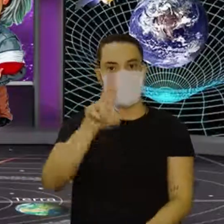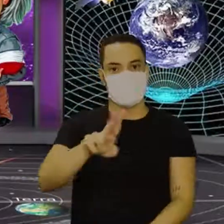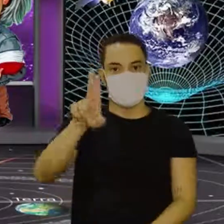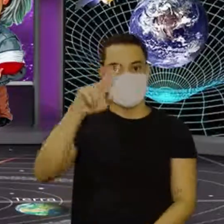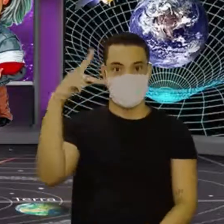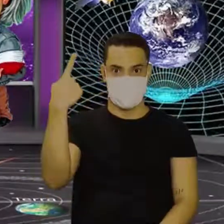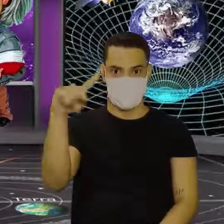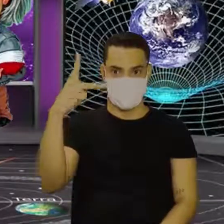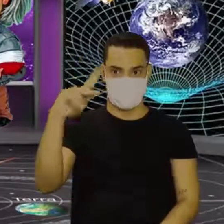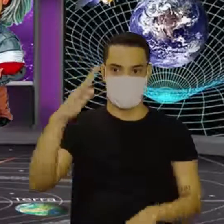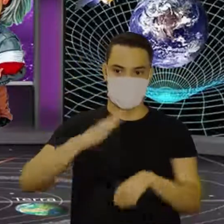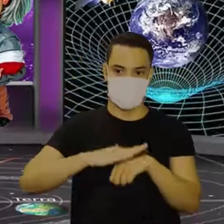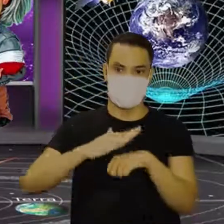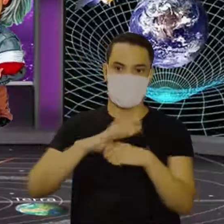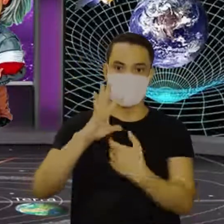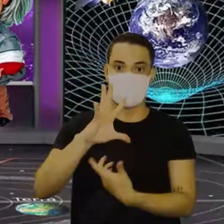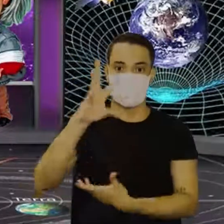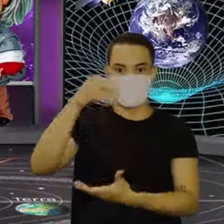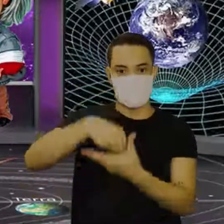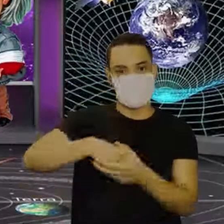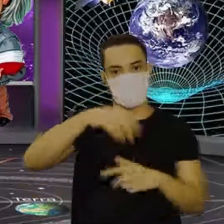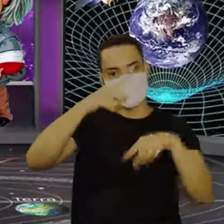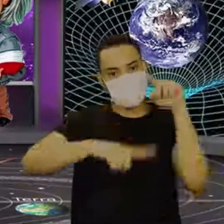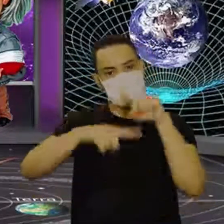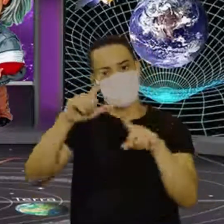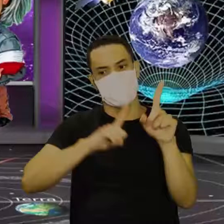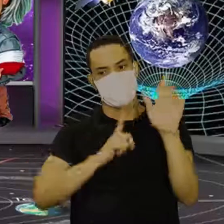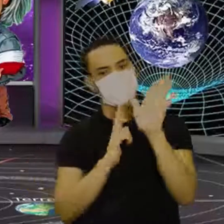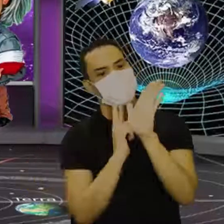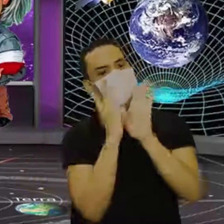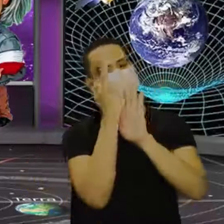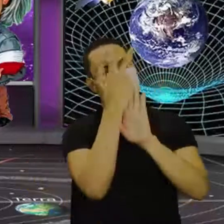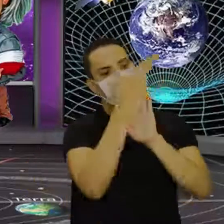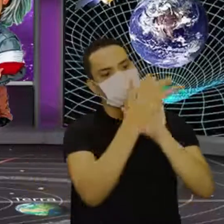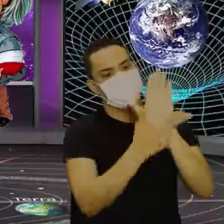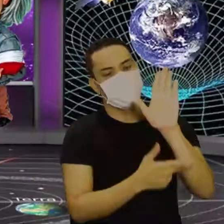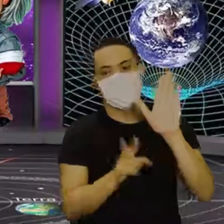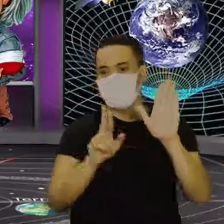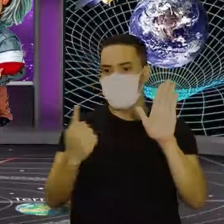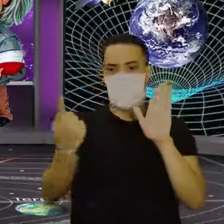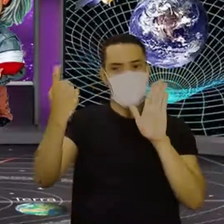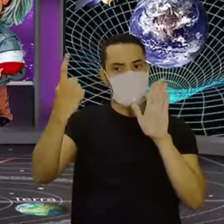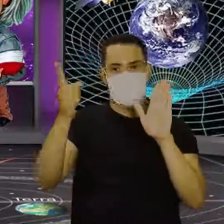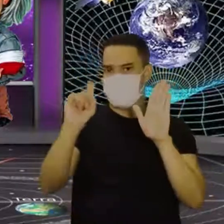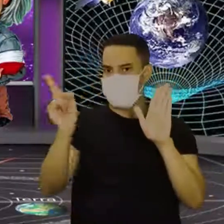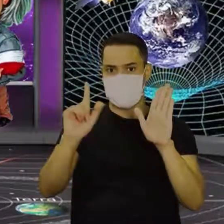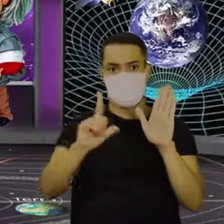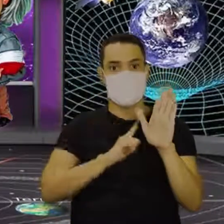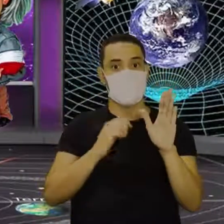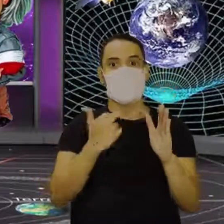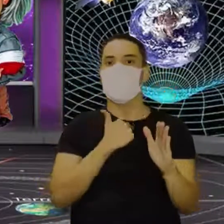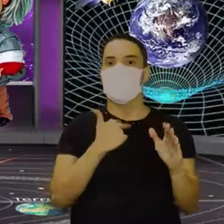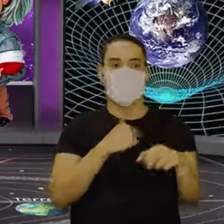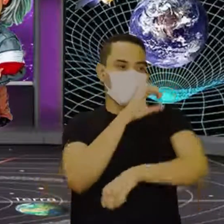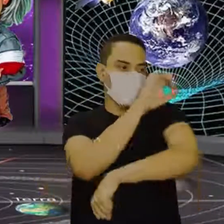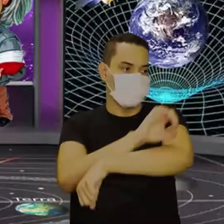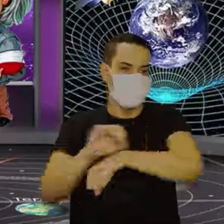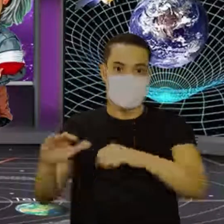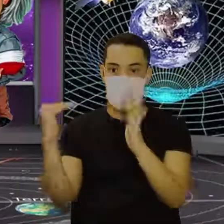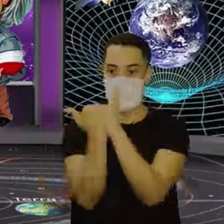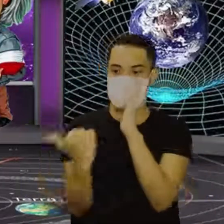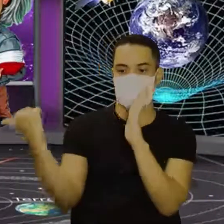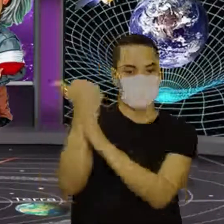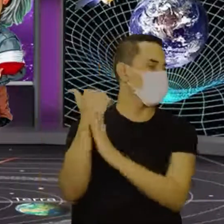utilizar. Dentro dos seus equipamentos existe uma infinidade de resistores, tá? Não é só um não. porque não pode passar uma corrente elétrica acima